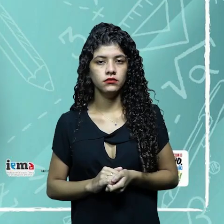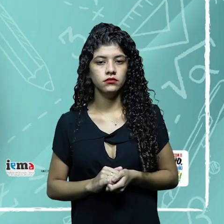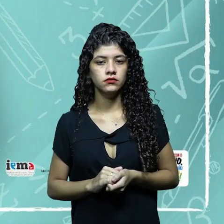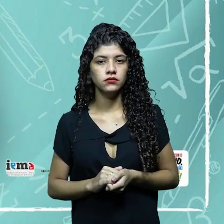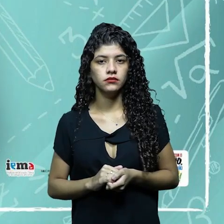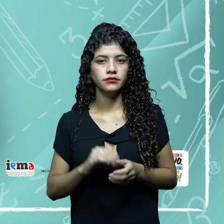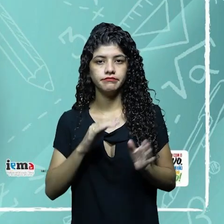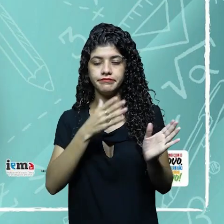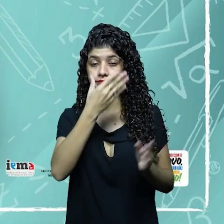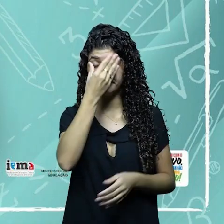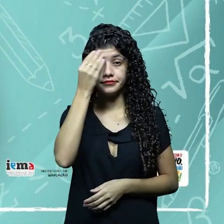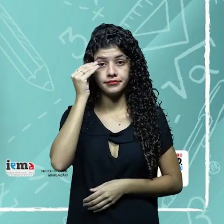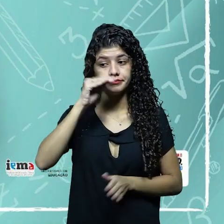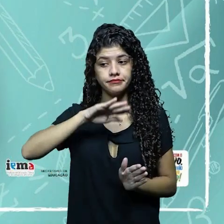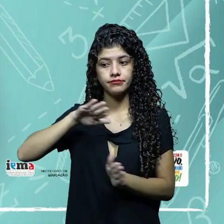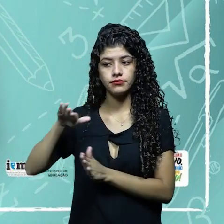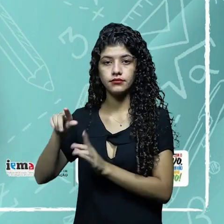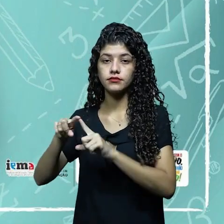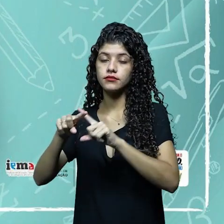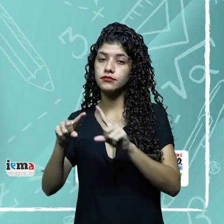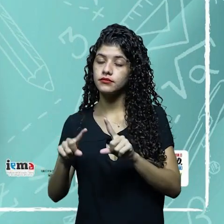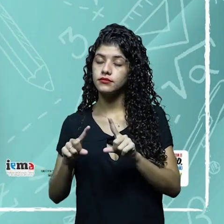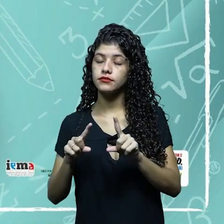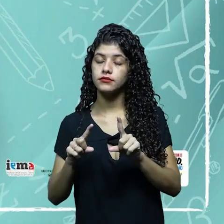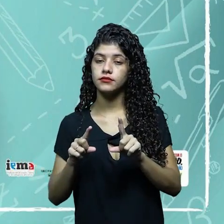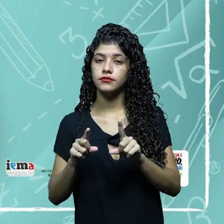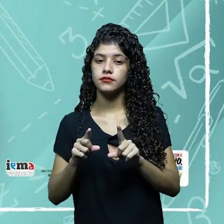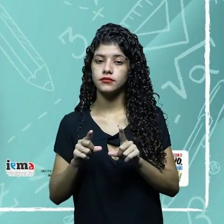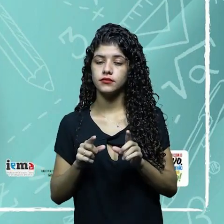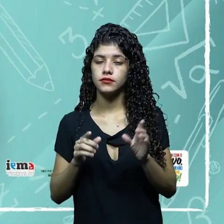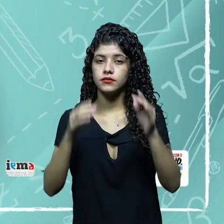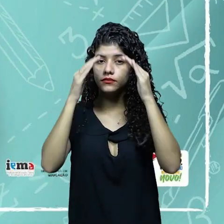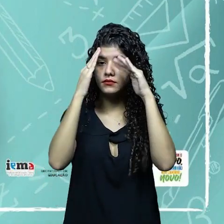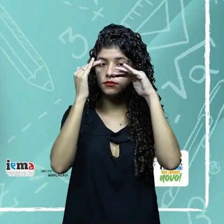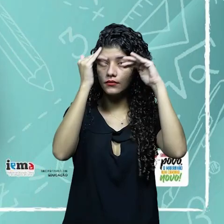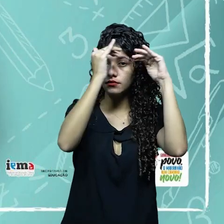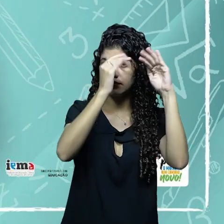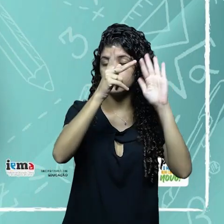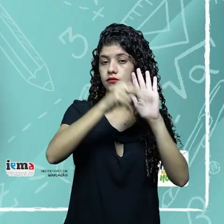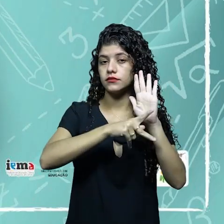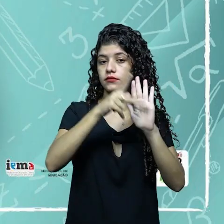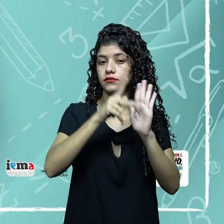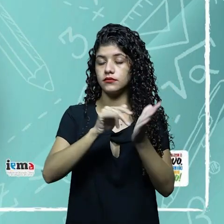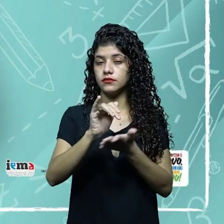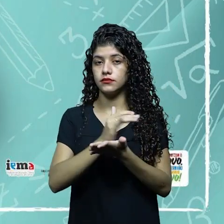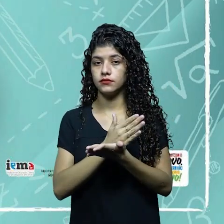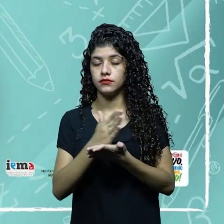tá? Mas com elas, a gente, assim, alguns projetos,